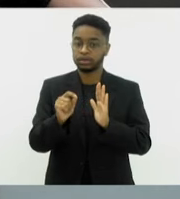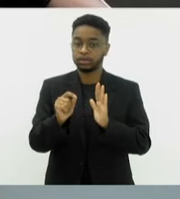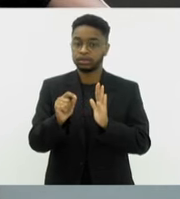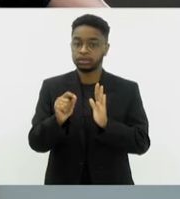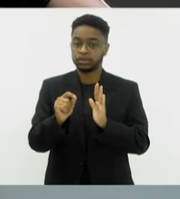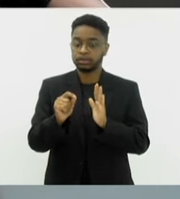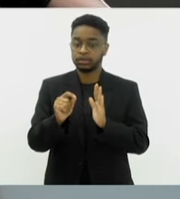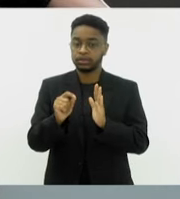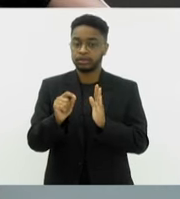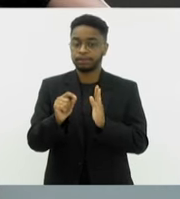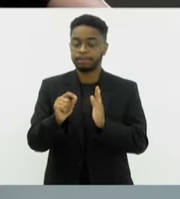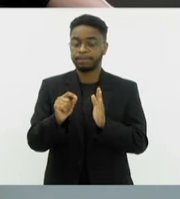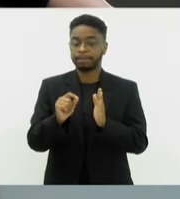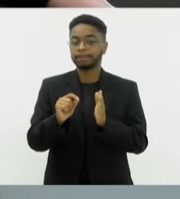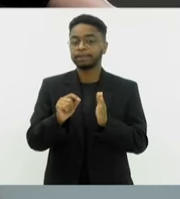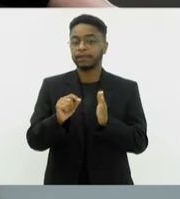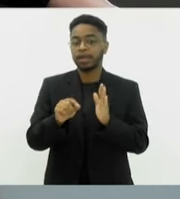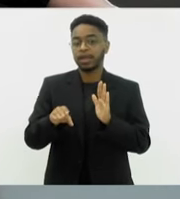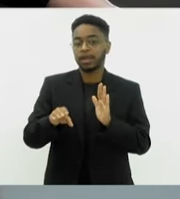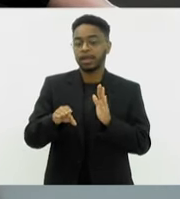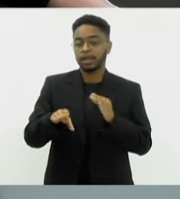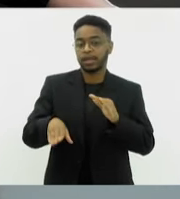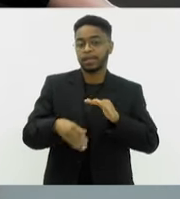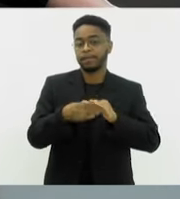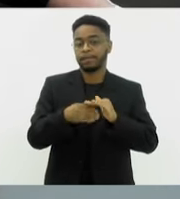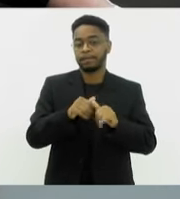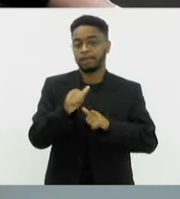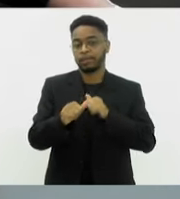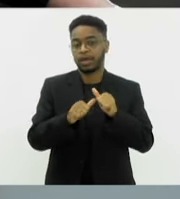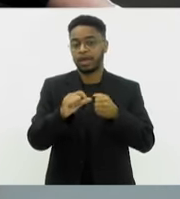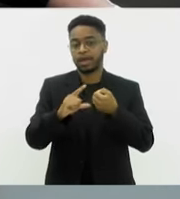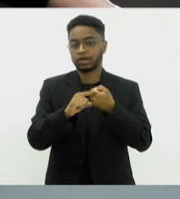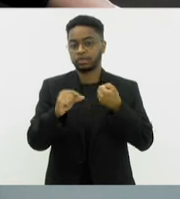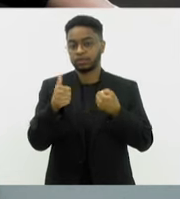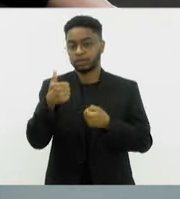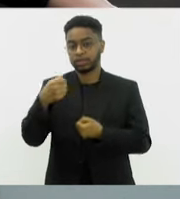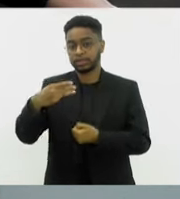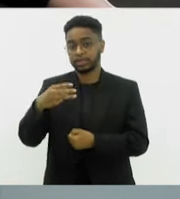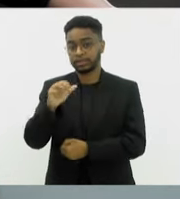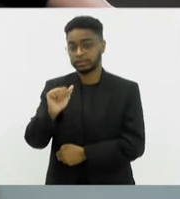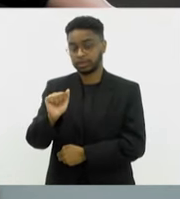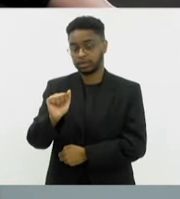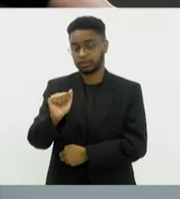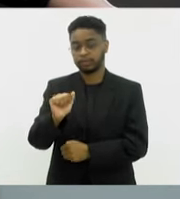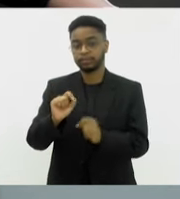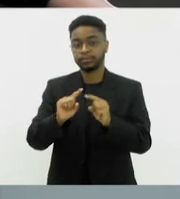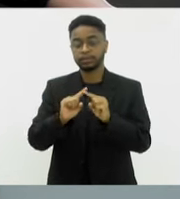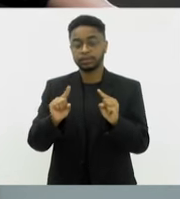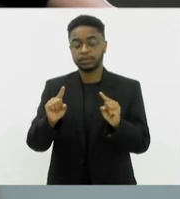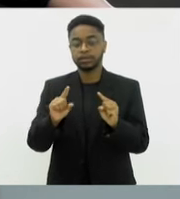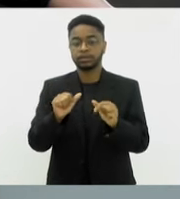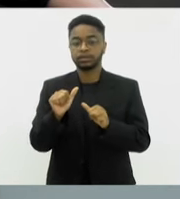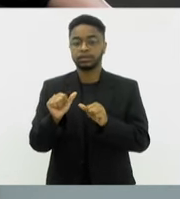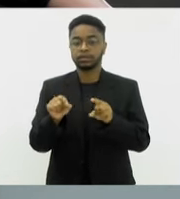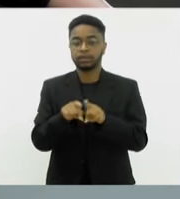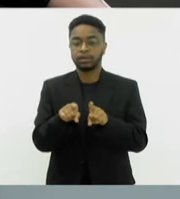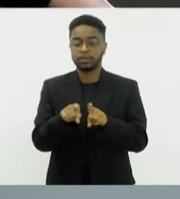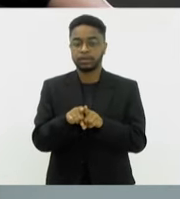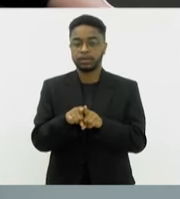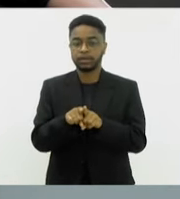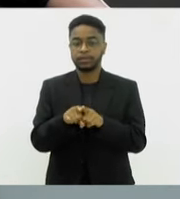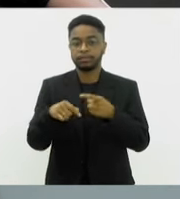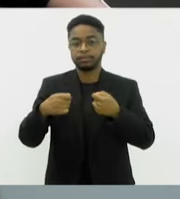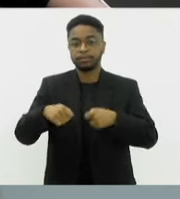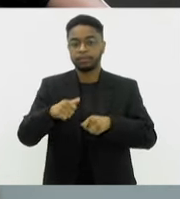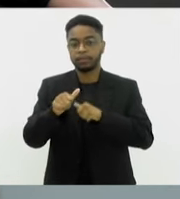emenda modificativa ao artigo 13A, E, por via de consequência, teríamos também que